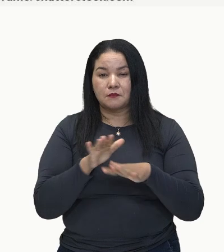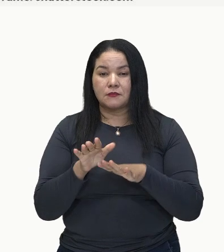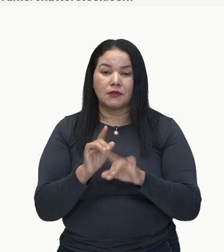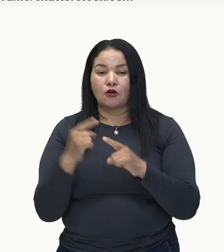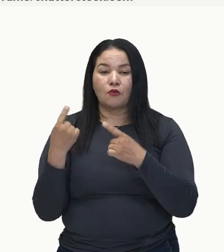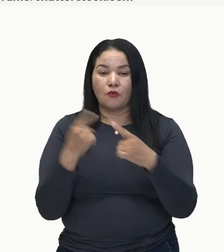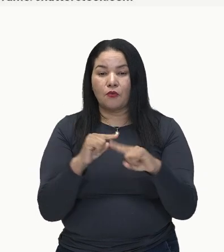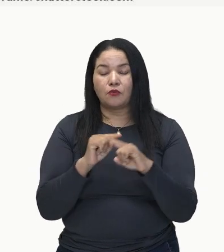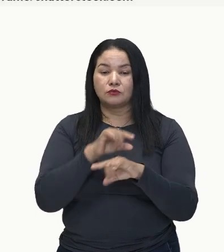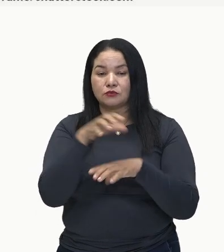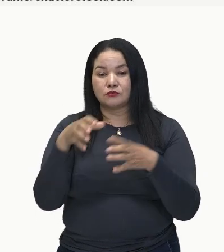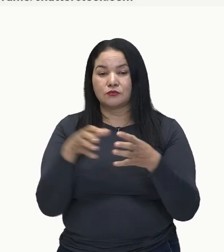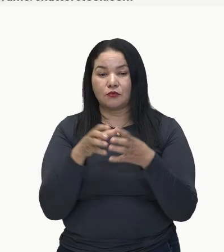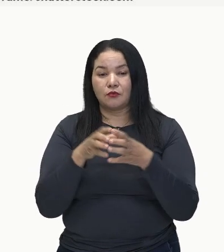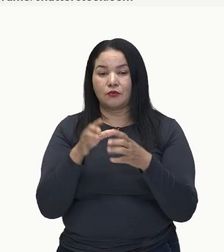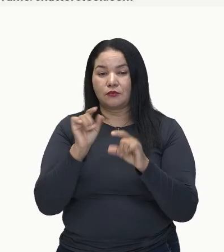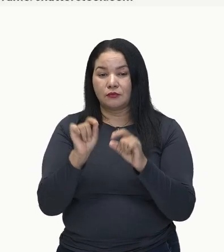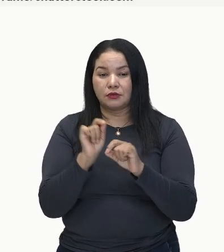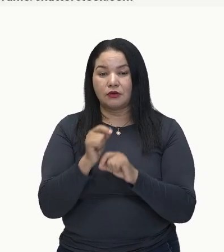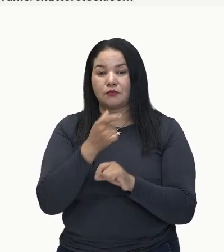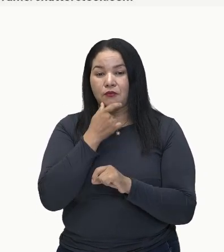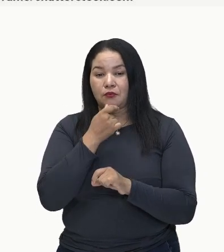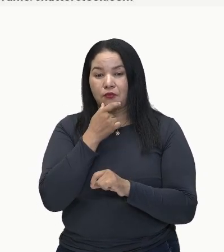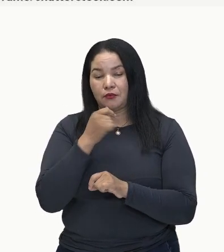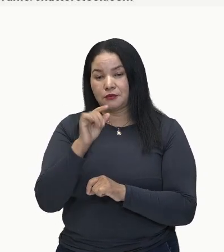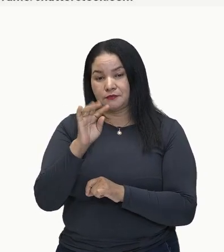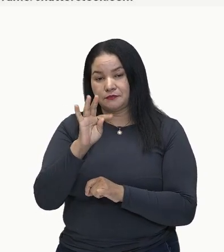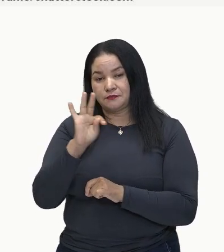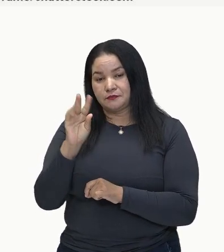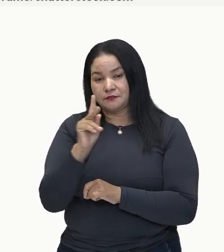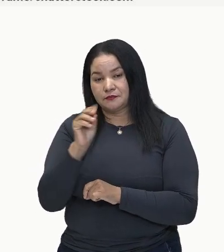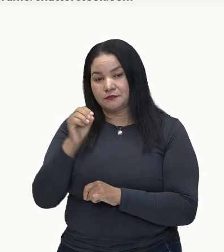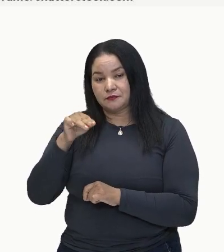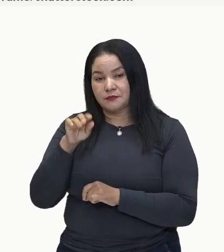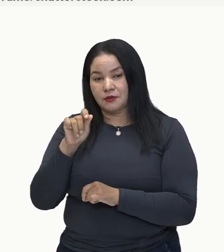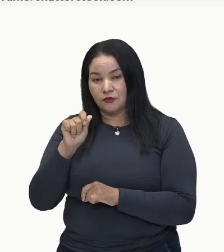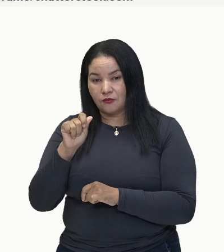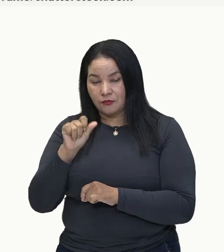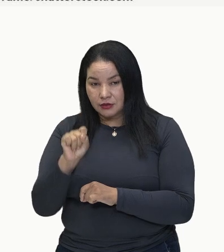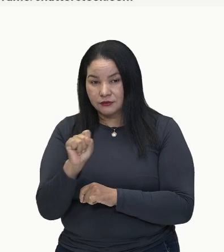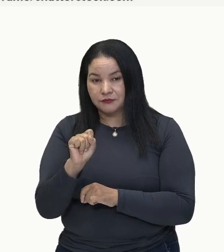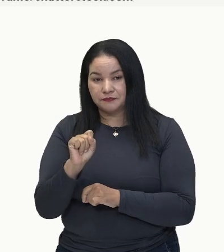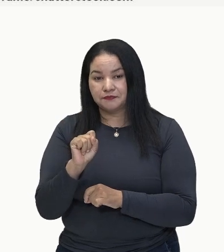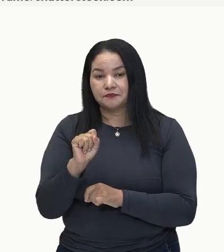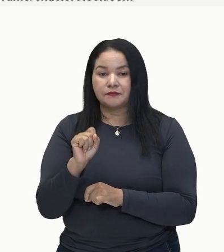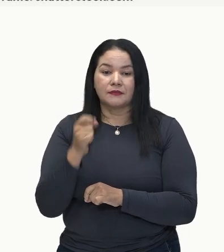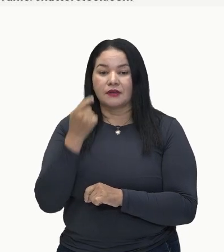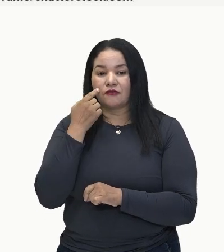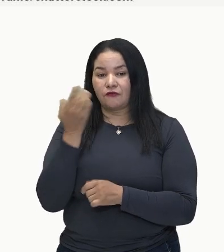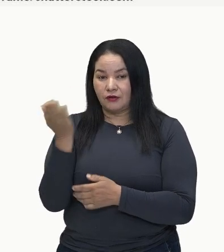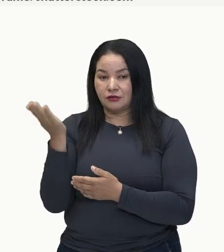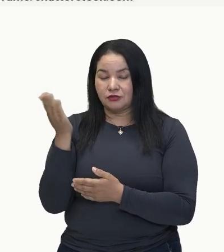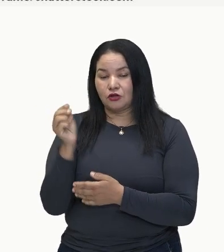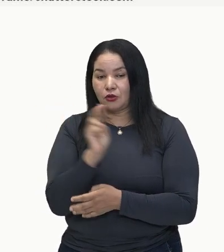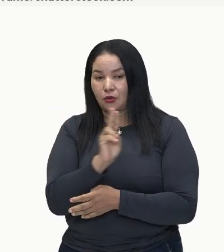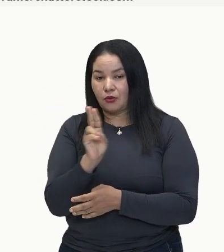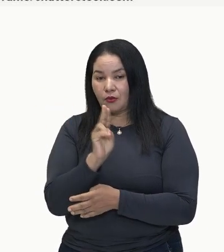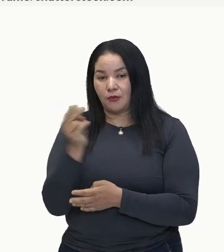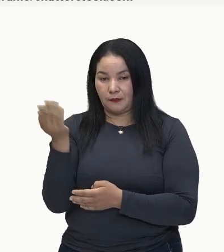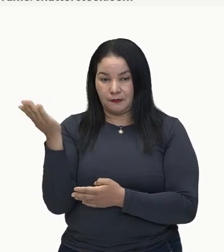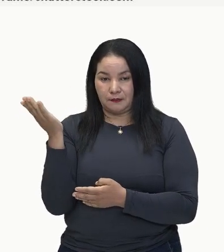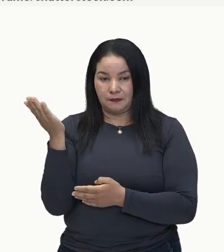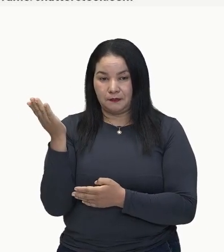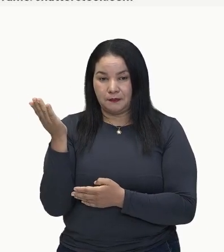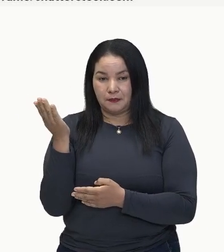da qual Thomas Wayne, temos aqui o nome do ator, que interpreta este Thomas Wayne,